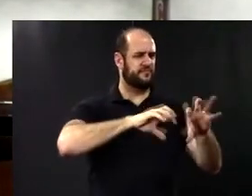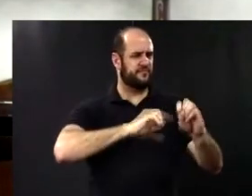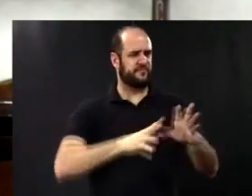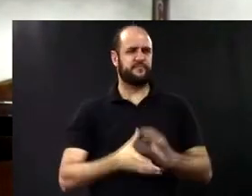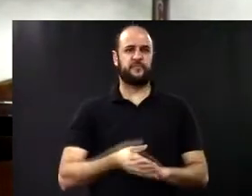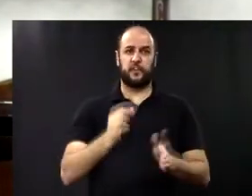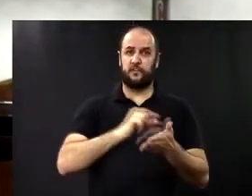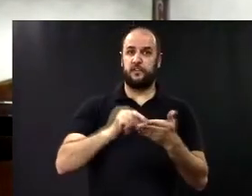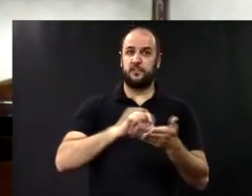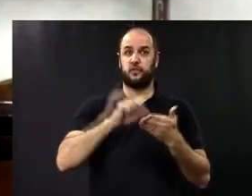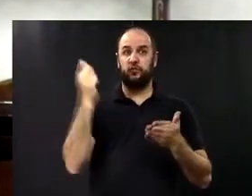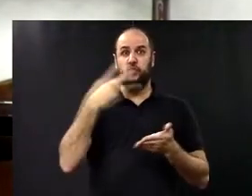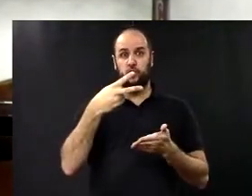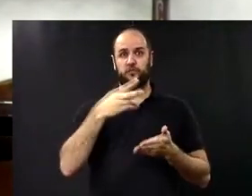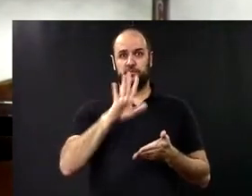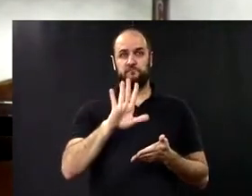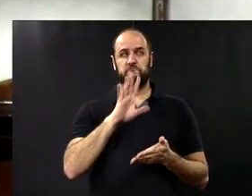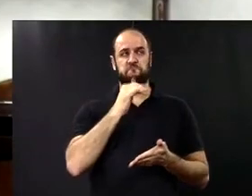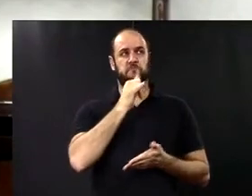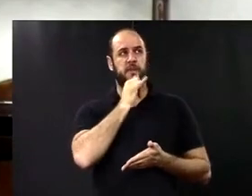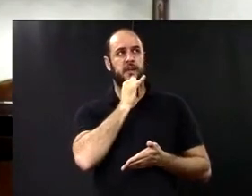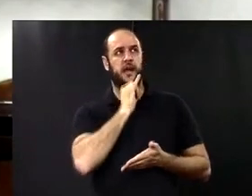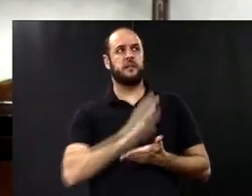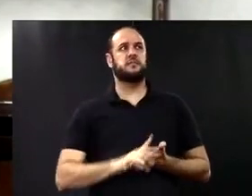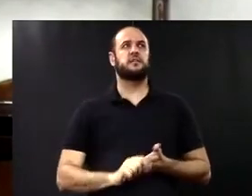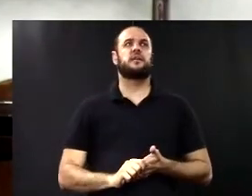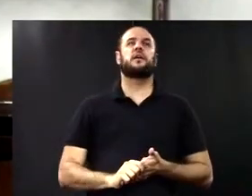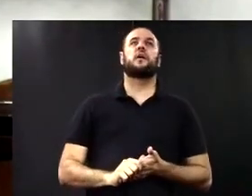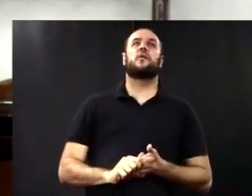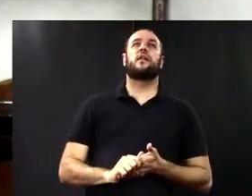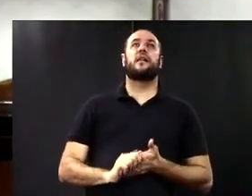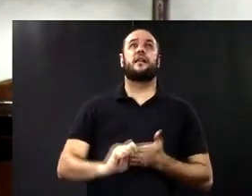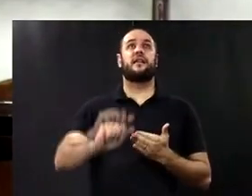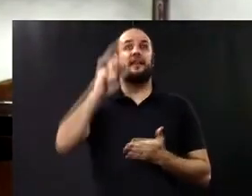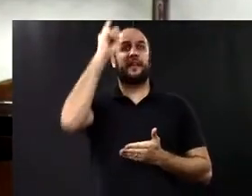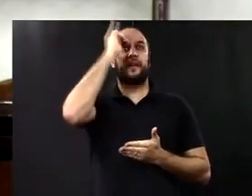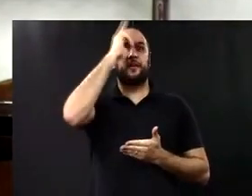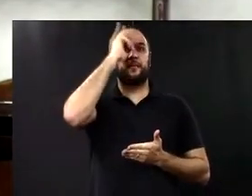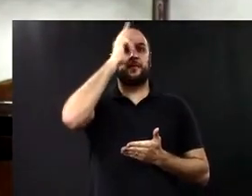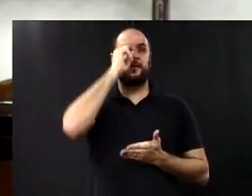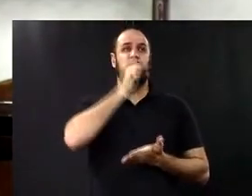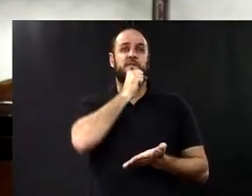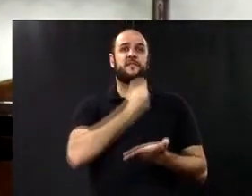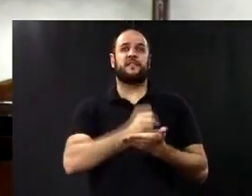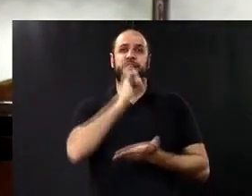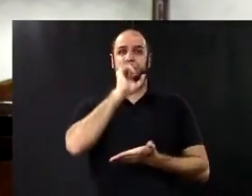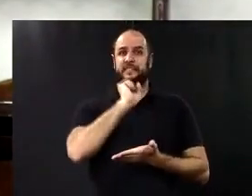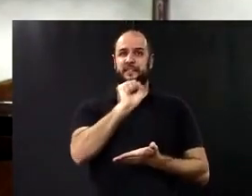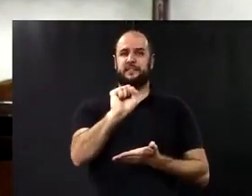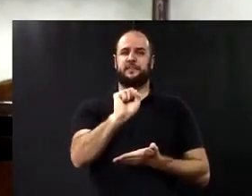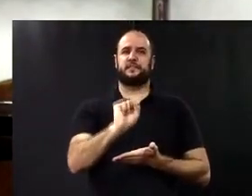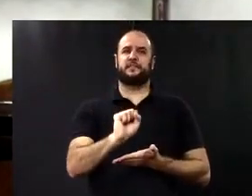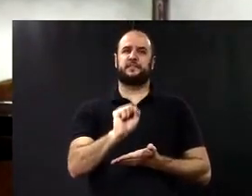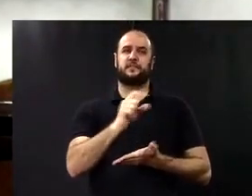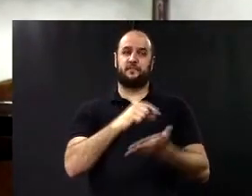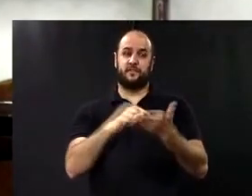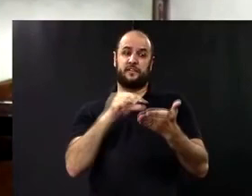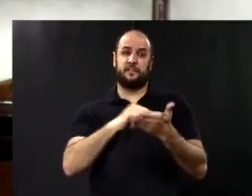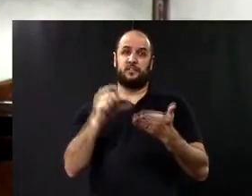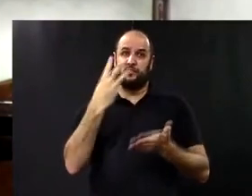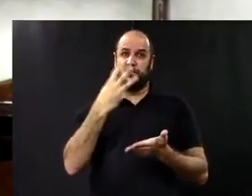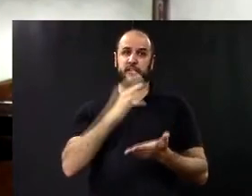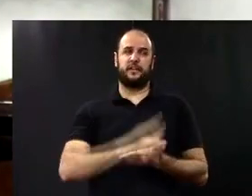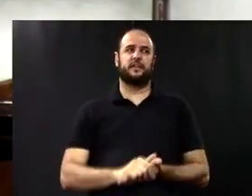o versículo 12, ele é uma citação direta de Isaías 35, versículo 3. E o versículo